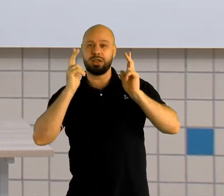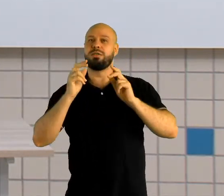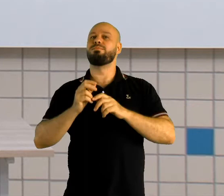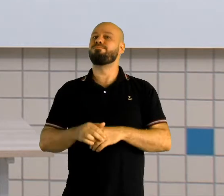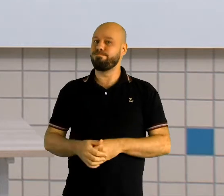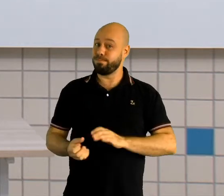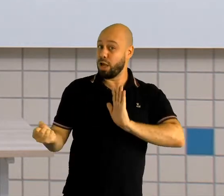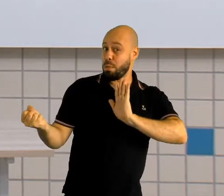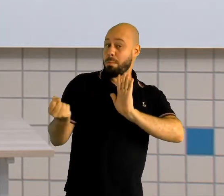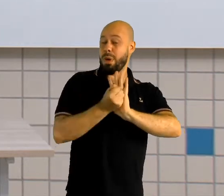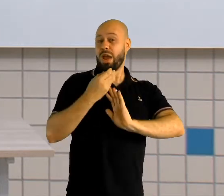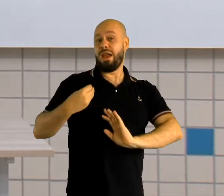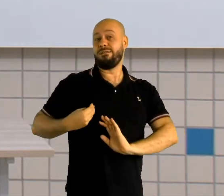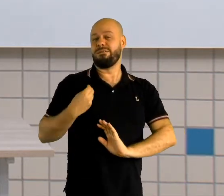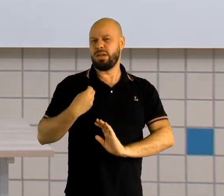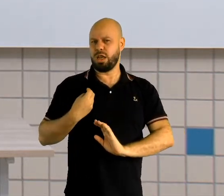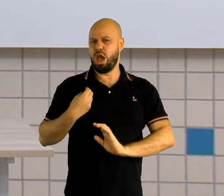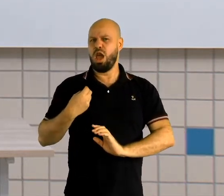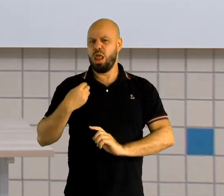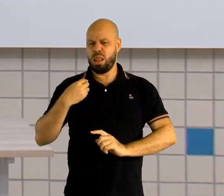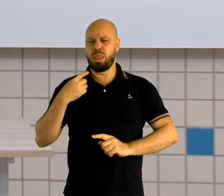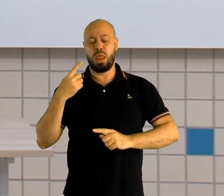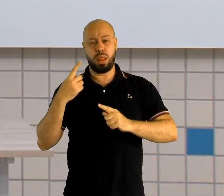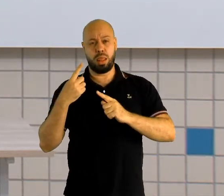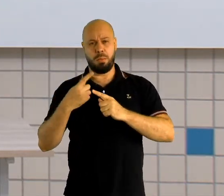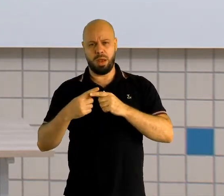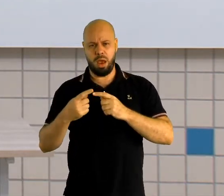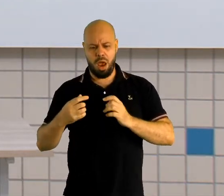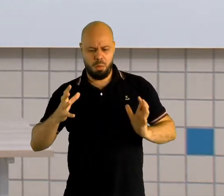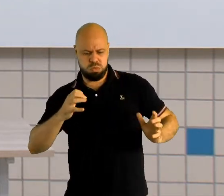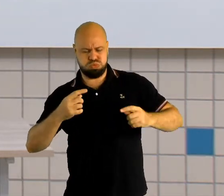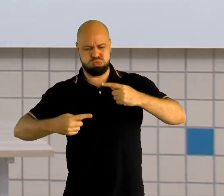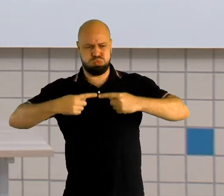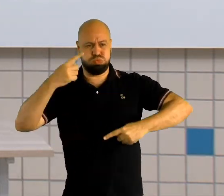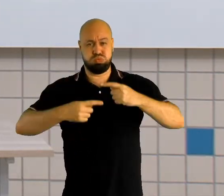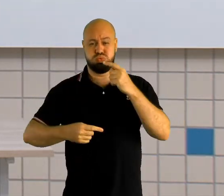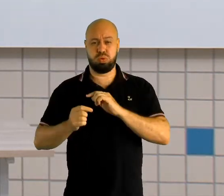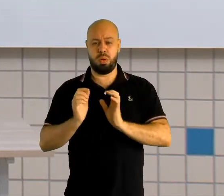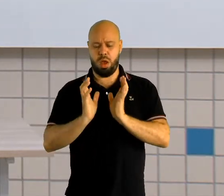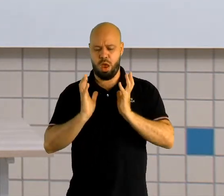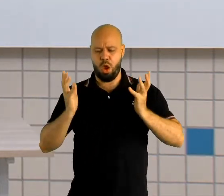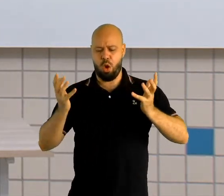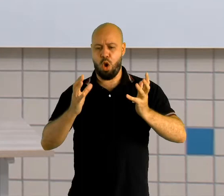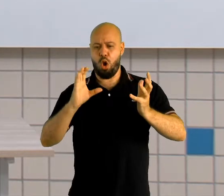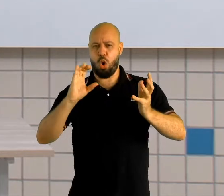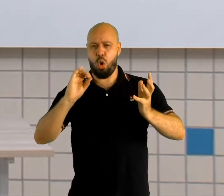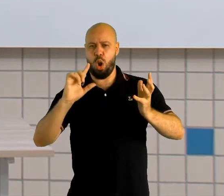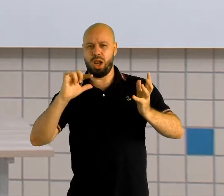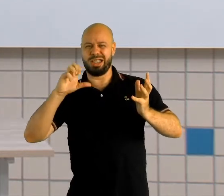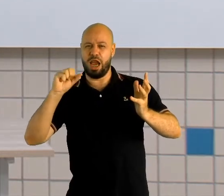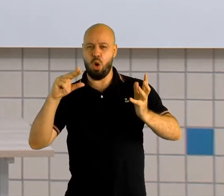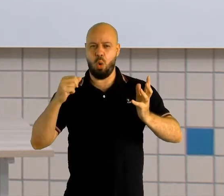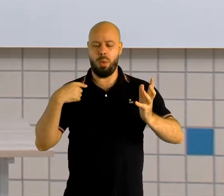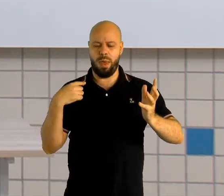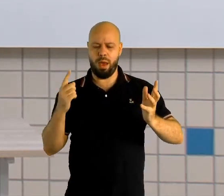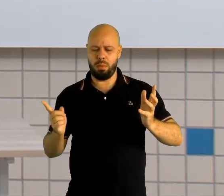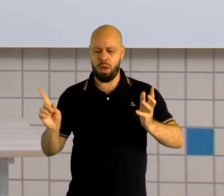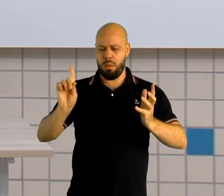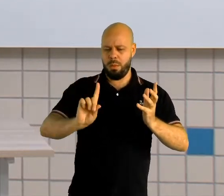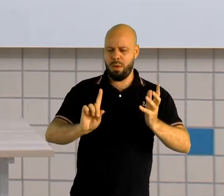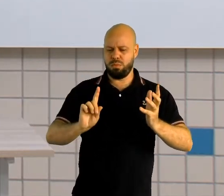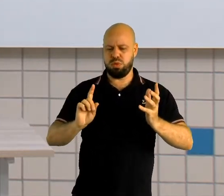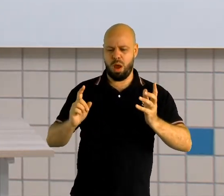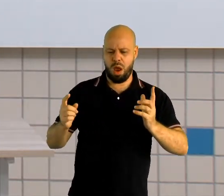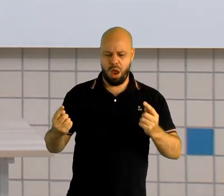bigas, as lutas de gladiadores e o famoso Coliseu que todos nós conhecemos faz parte dessa intensa